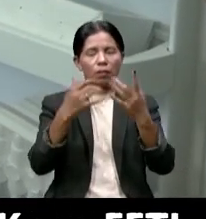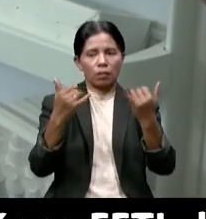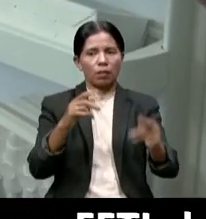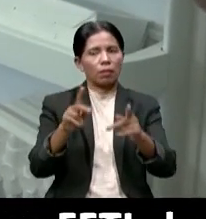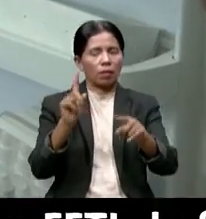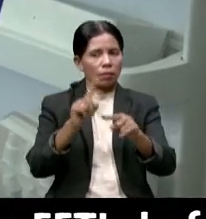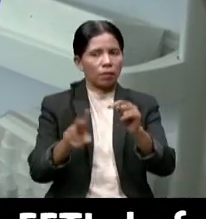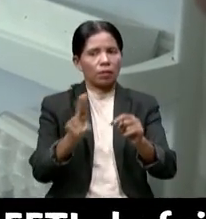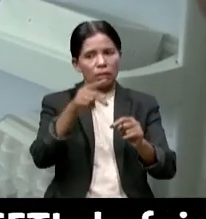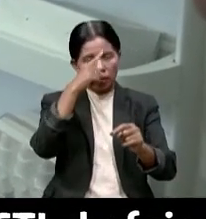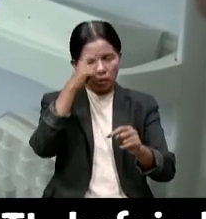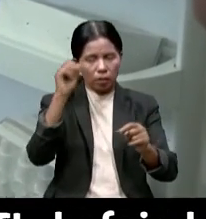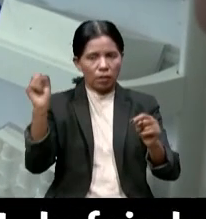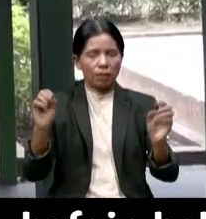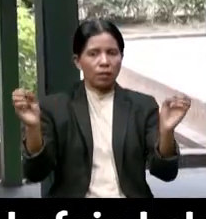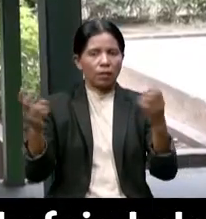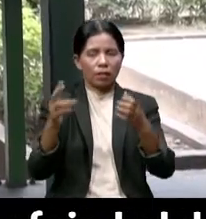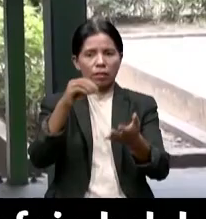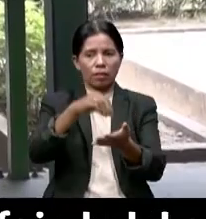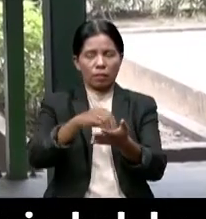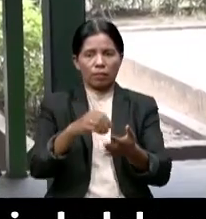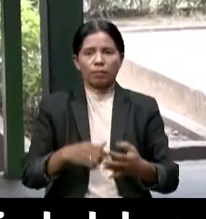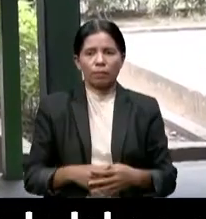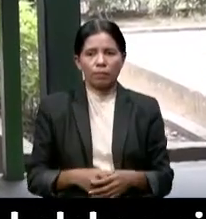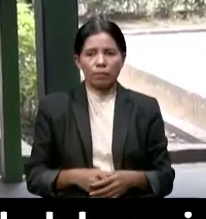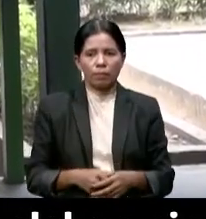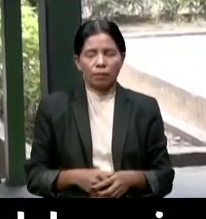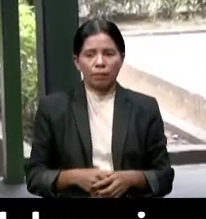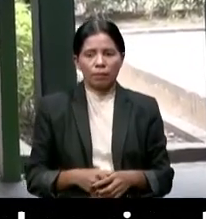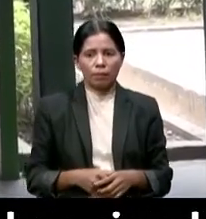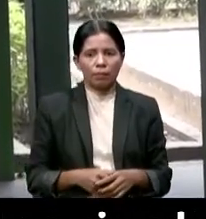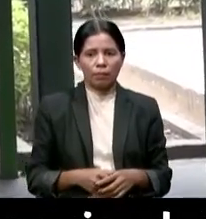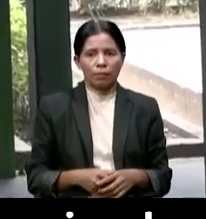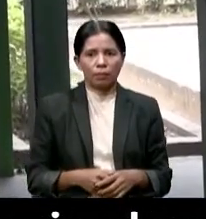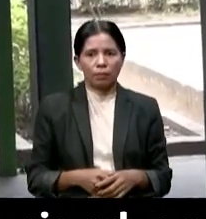la bele usa tambala ia reagente Santina de Jesus Mário Ferreira GMN